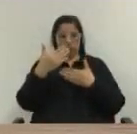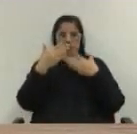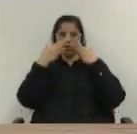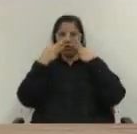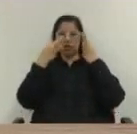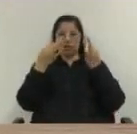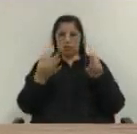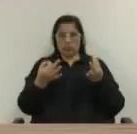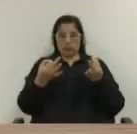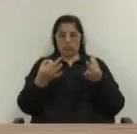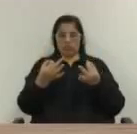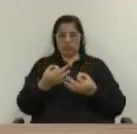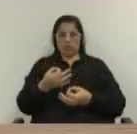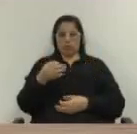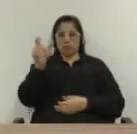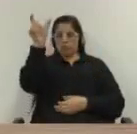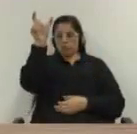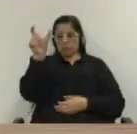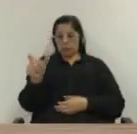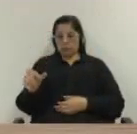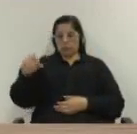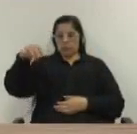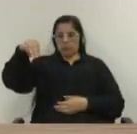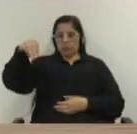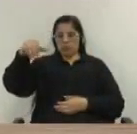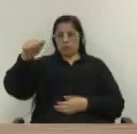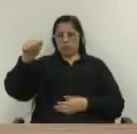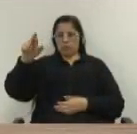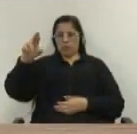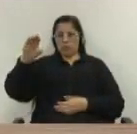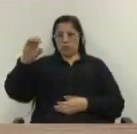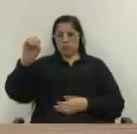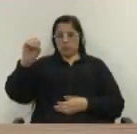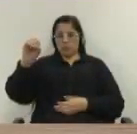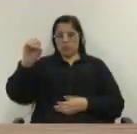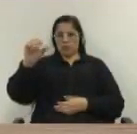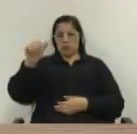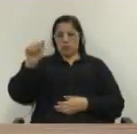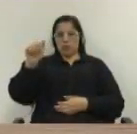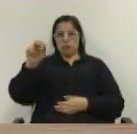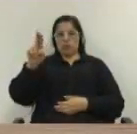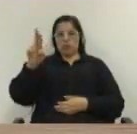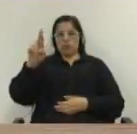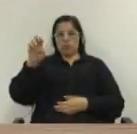consideração. Atenciosamente, Marco Aurélio Magalhães Faria Júnior, chefe de gabinete.